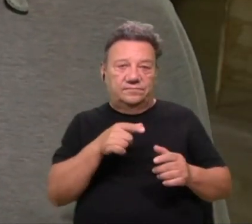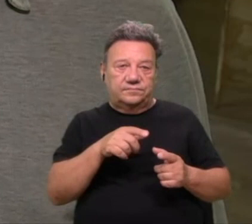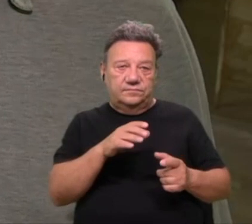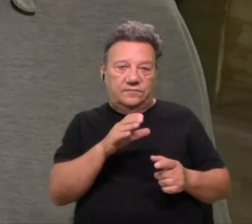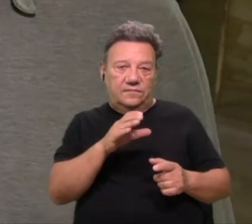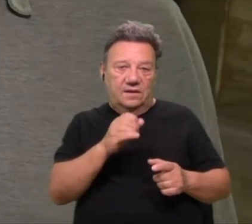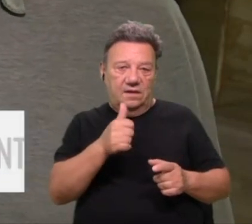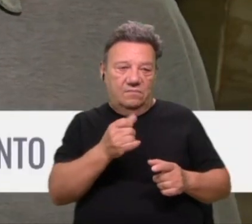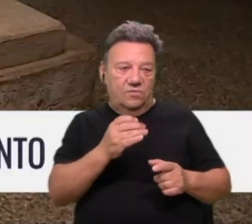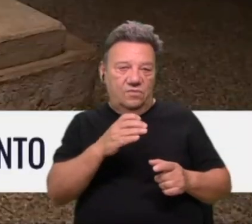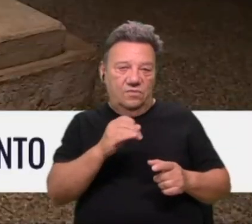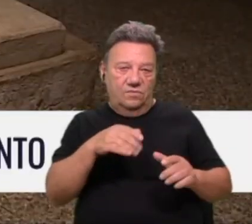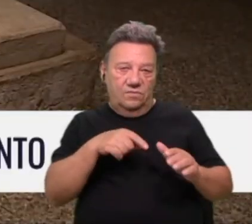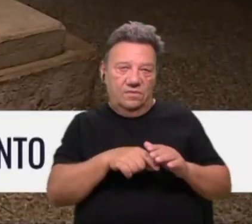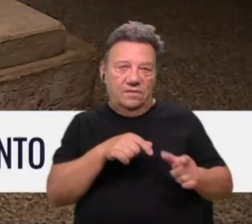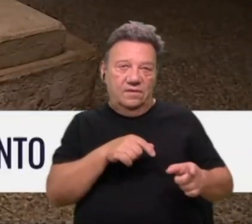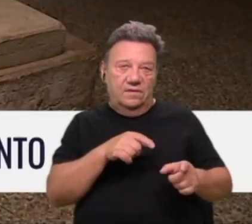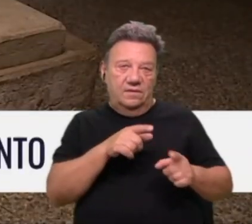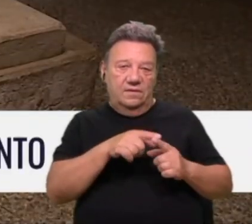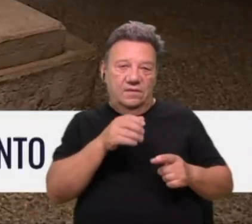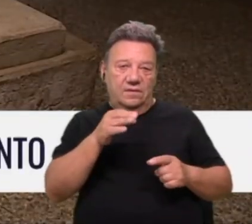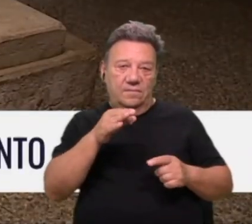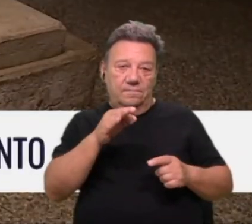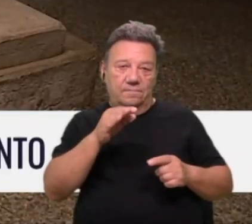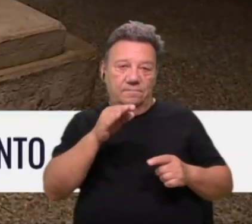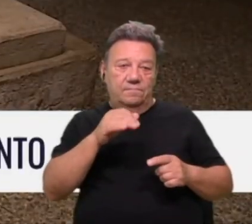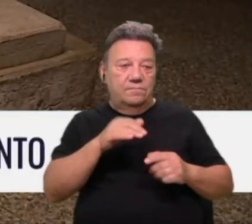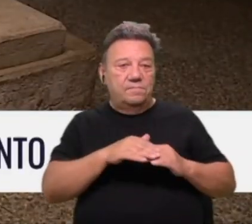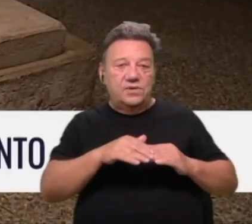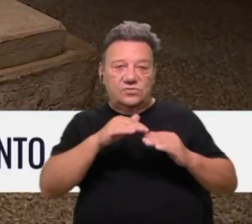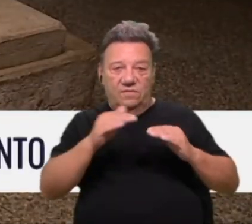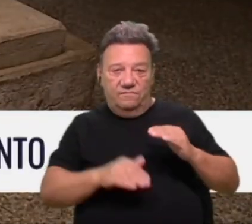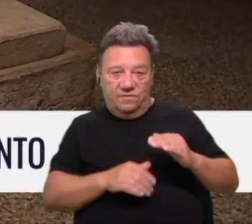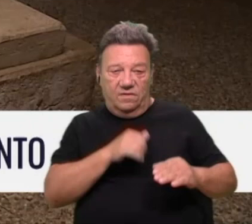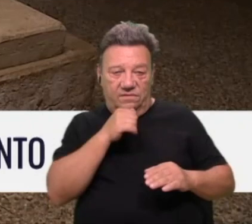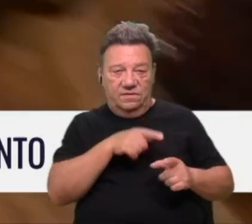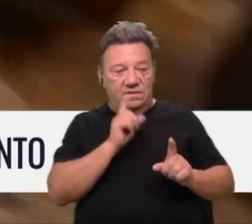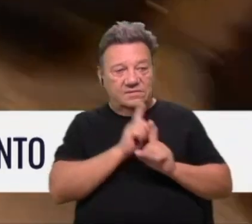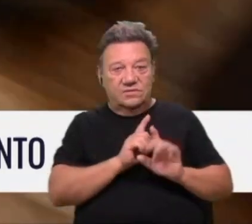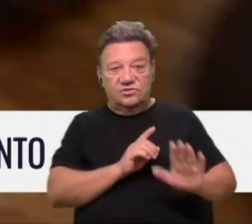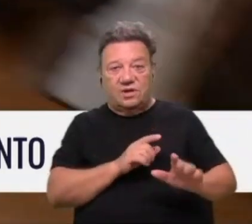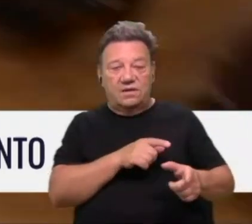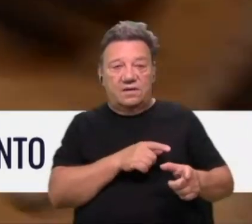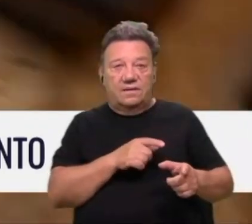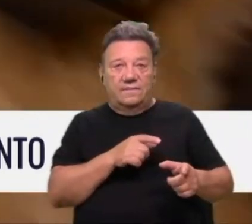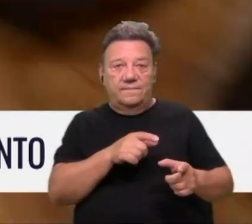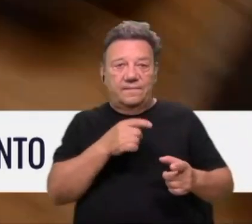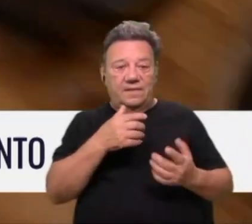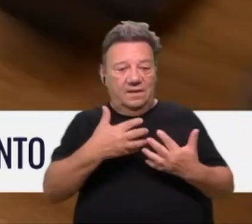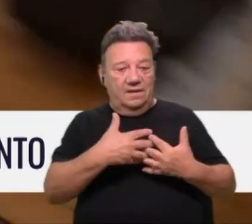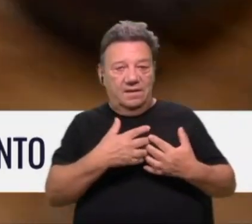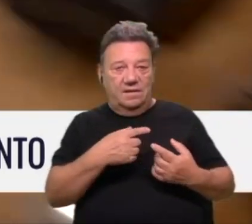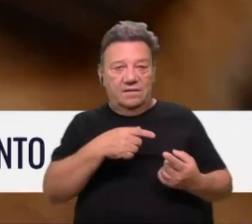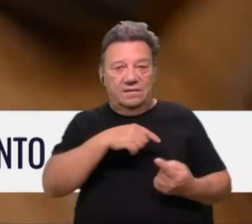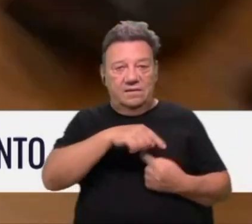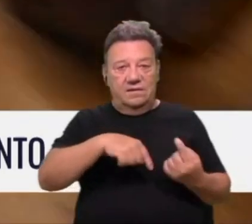ao inferno fica na no piso inferior é o sítio onde está a engrenagem